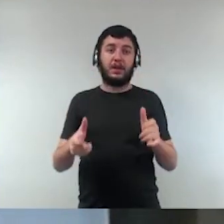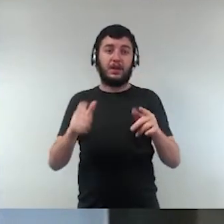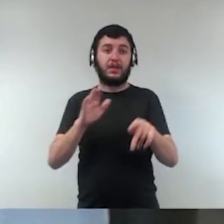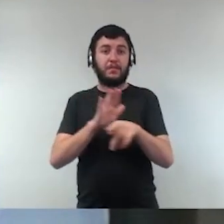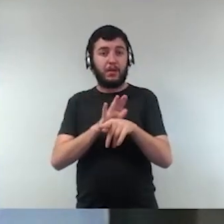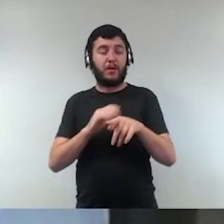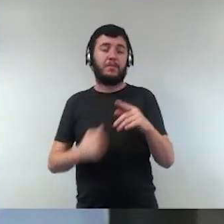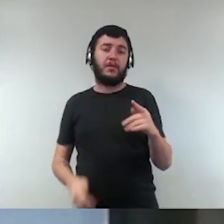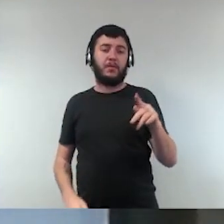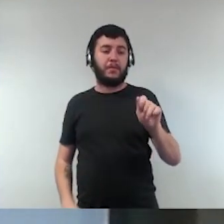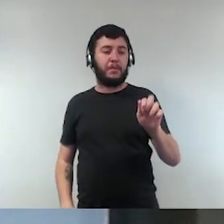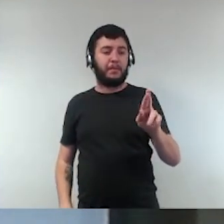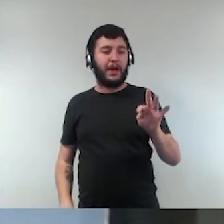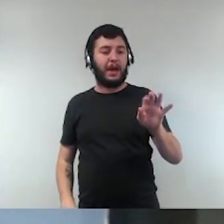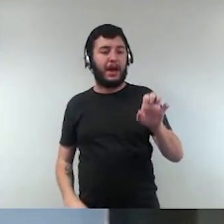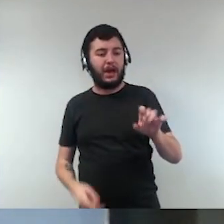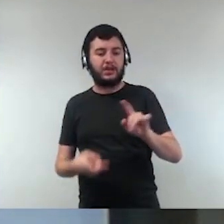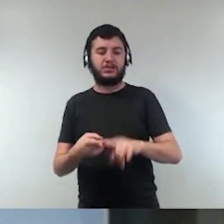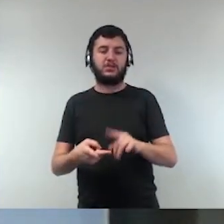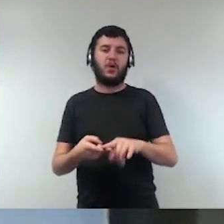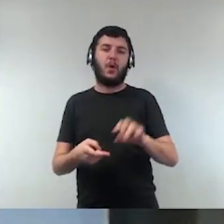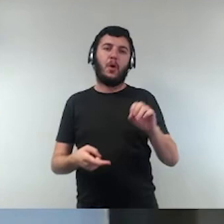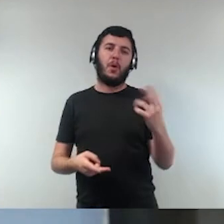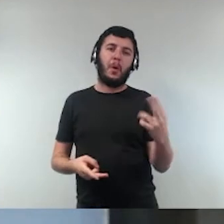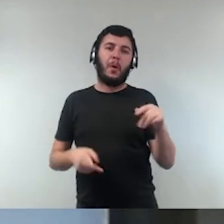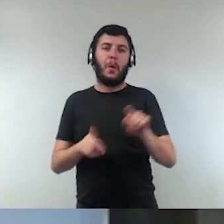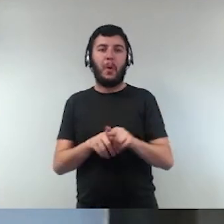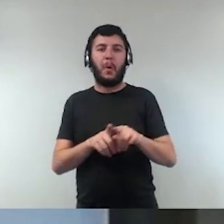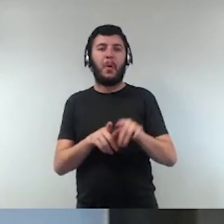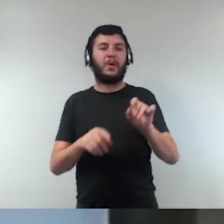primazia do mérito, que não se